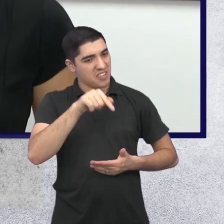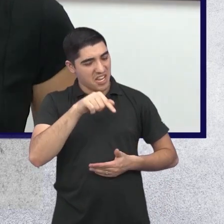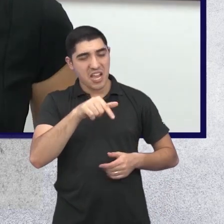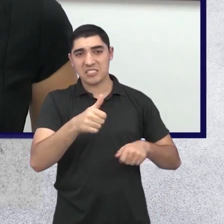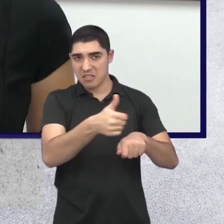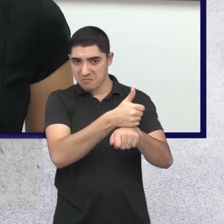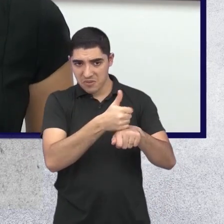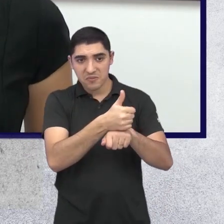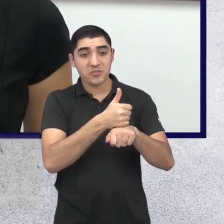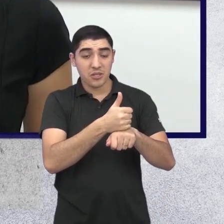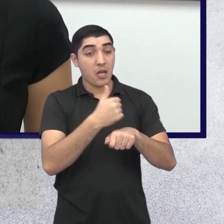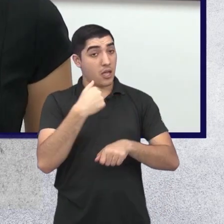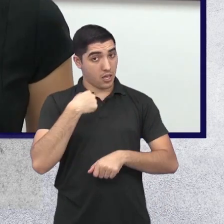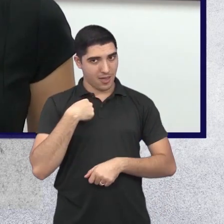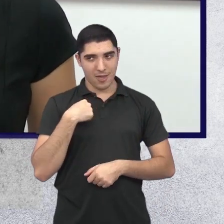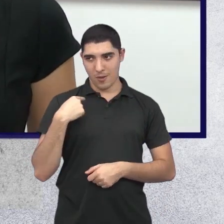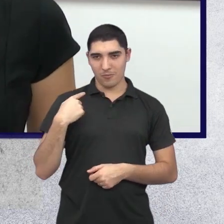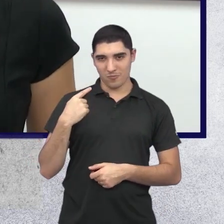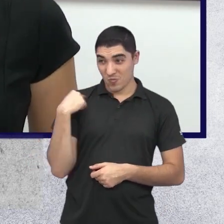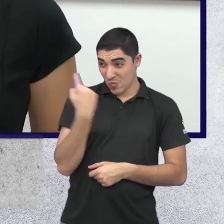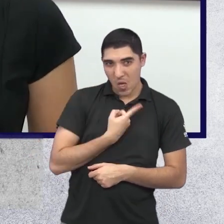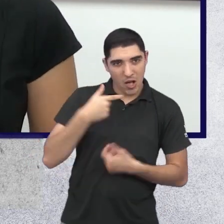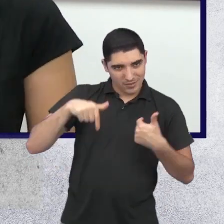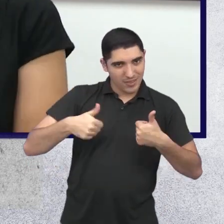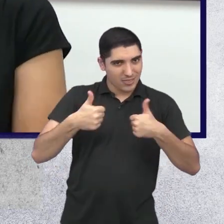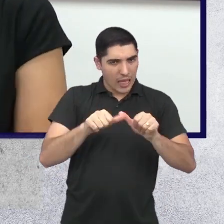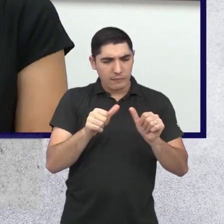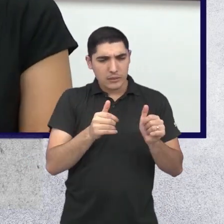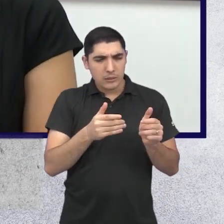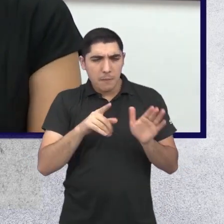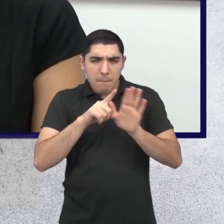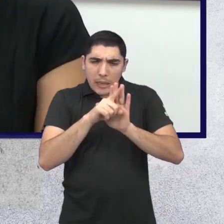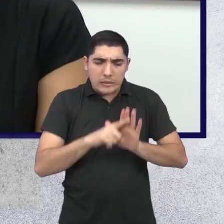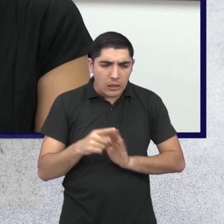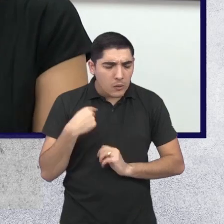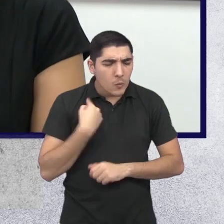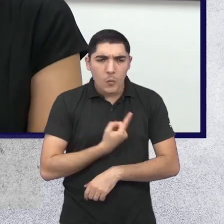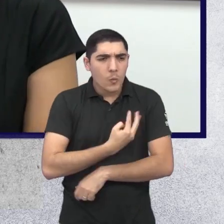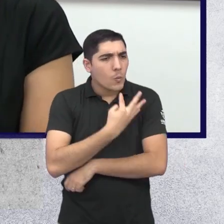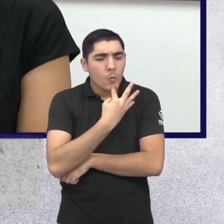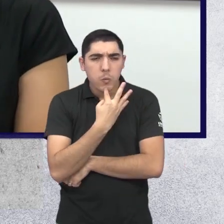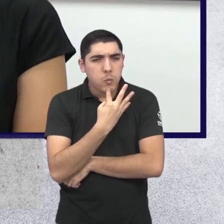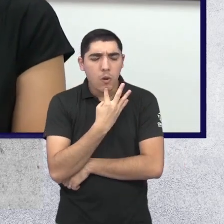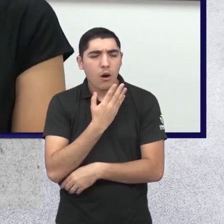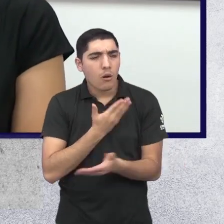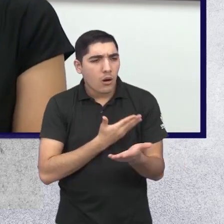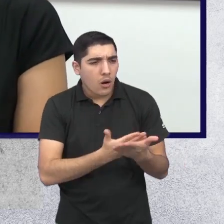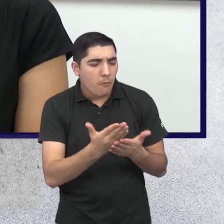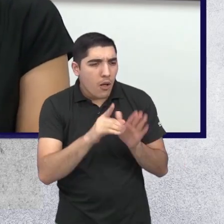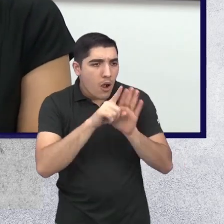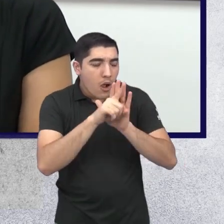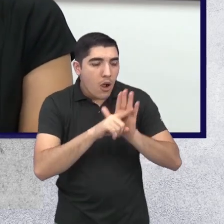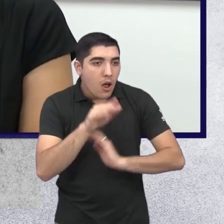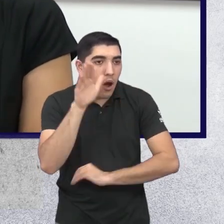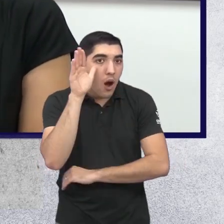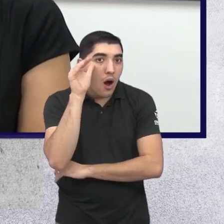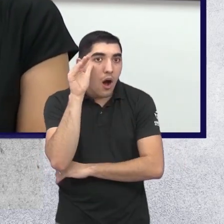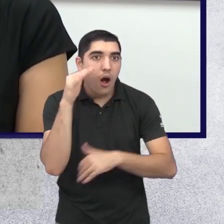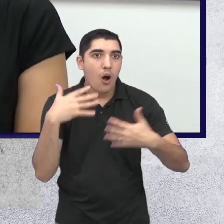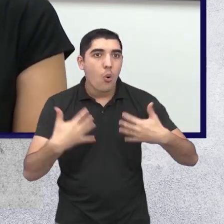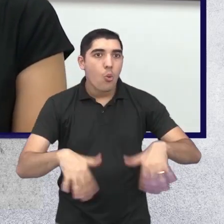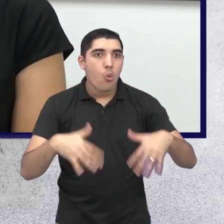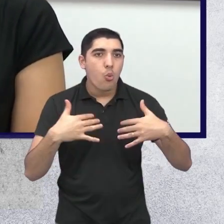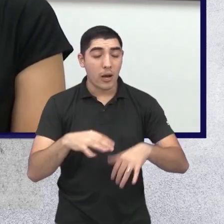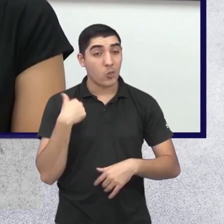Exatamente, Dani. Olha, é uma profissão que o nosso produtor Guilherme aqui, todo mundo, hoje falou, gente, que profissão é essa? Ficamos curiosos,